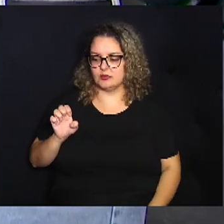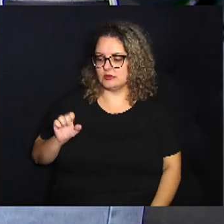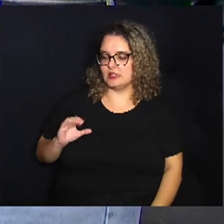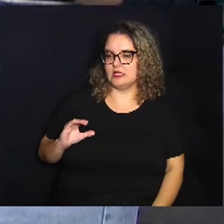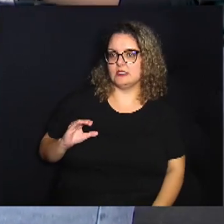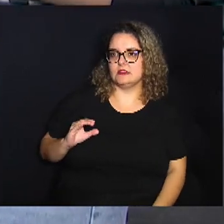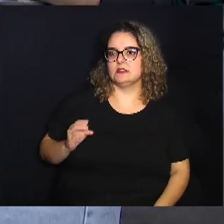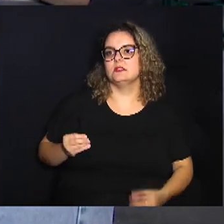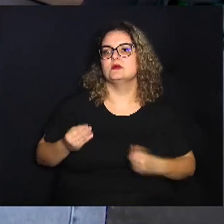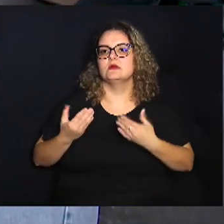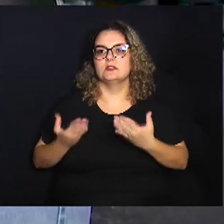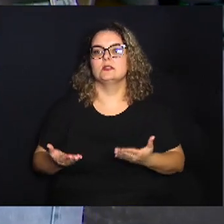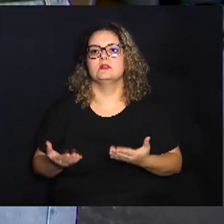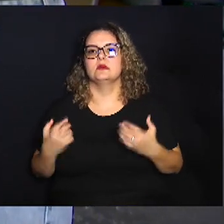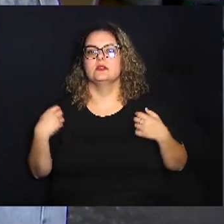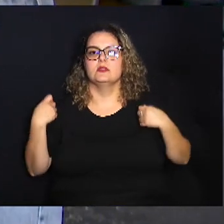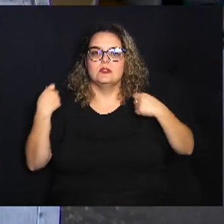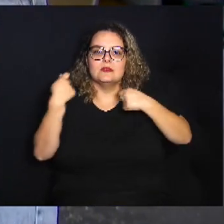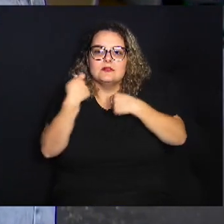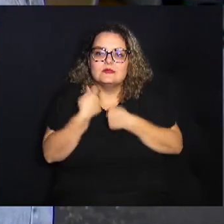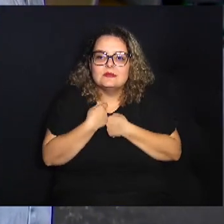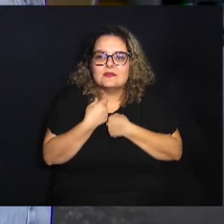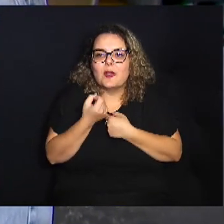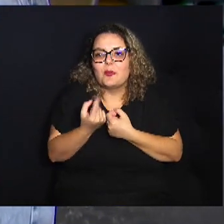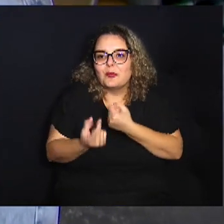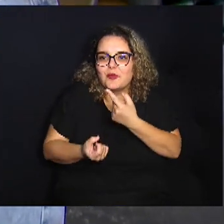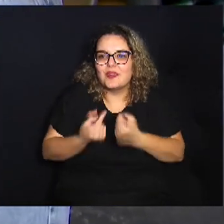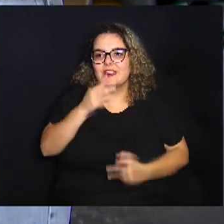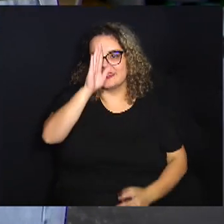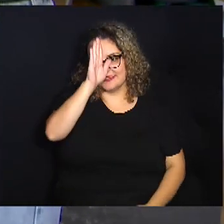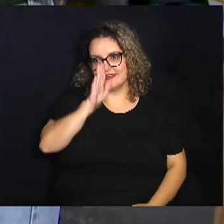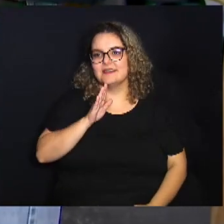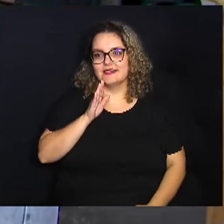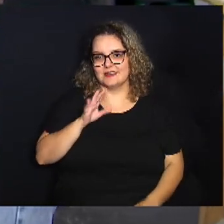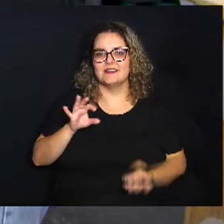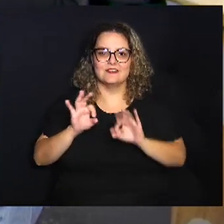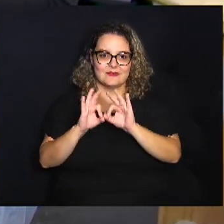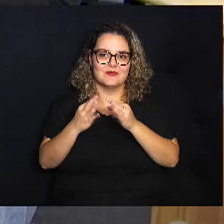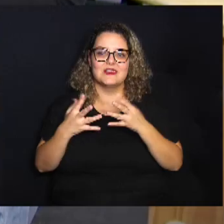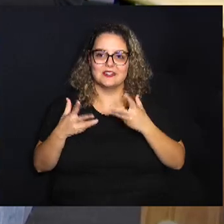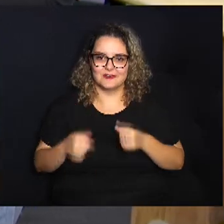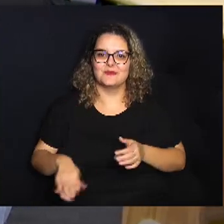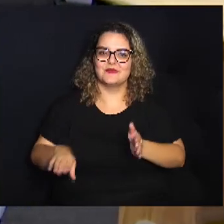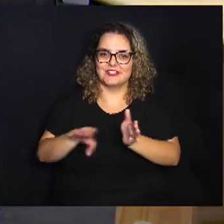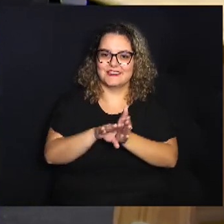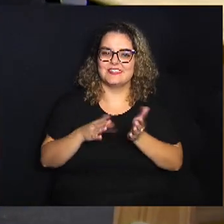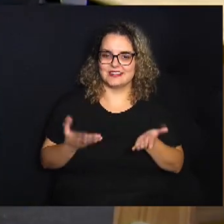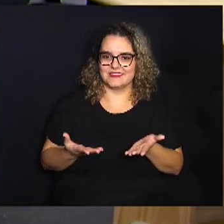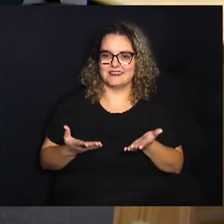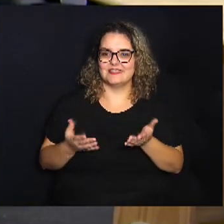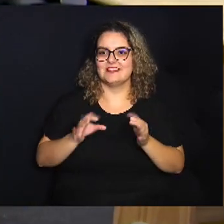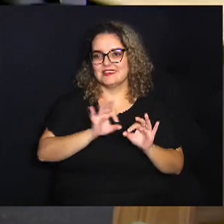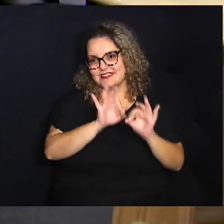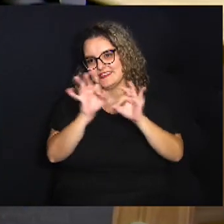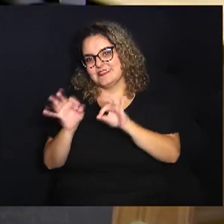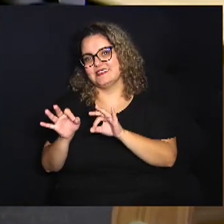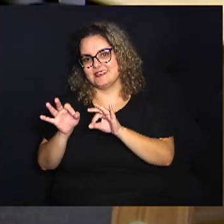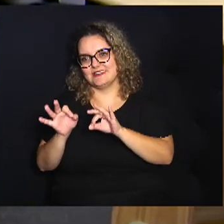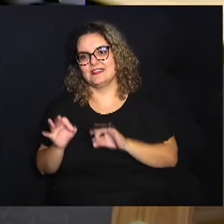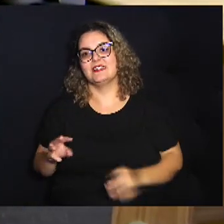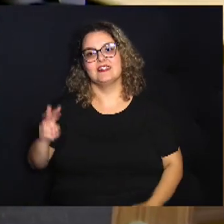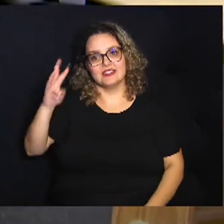gente fornece mantinha, né, tem pipoca gratuita, a família toda pode chegar e apreciar, e são sempre às terças